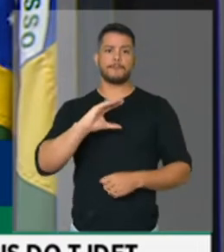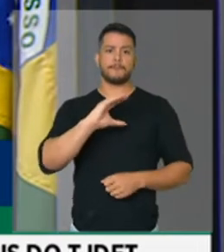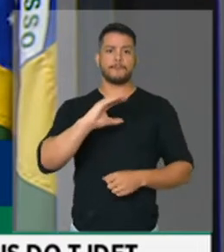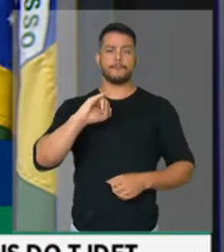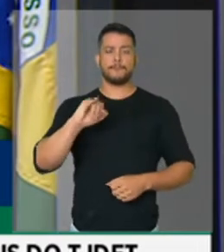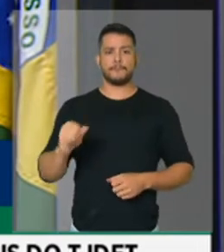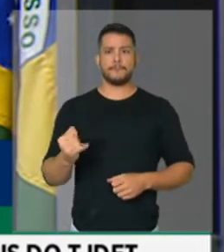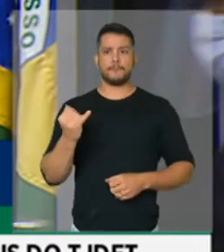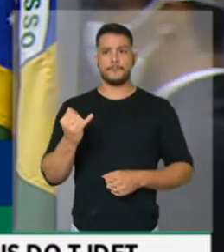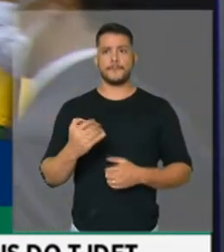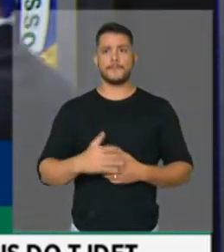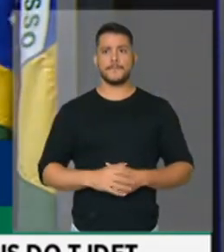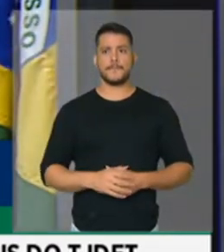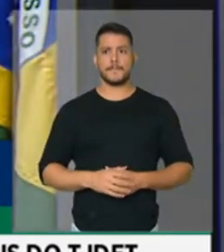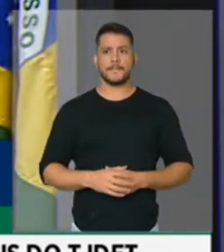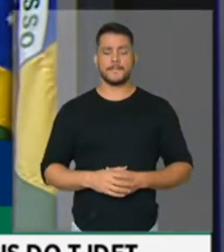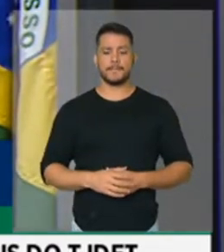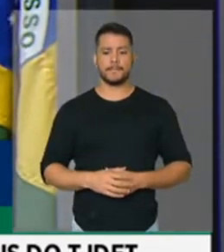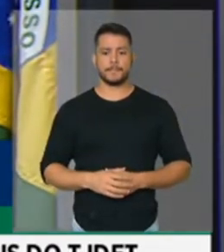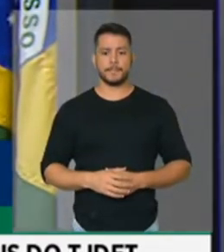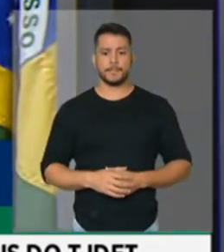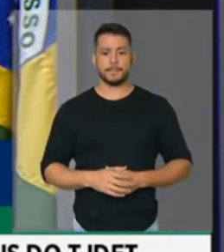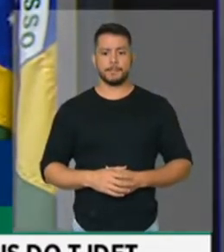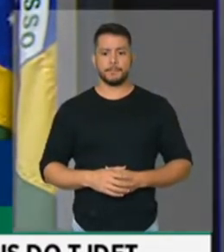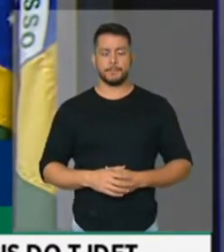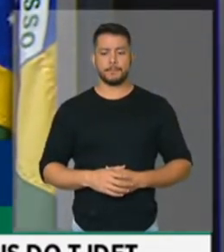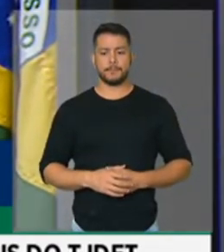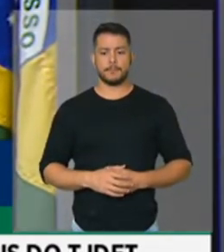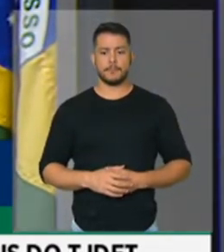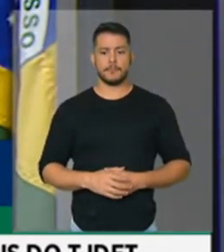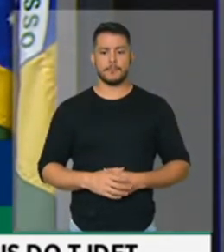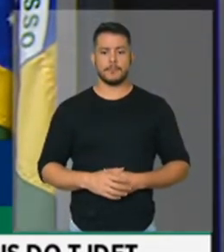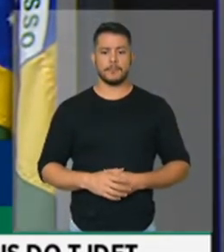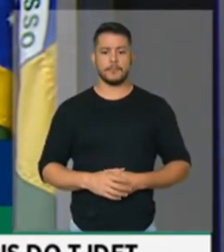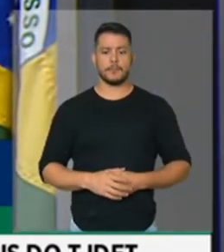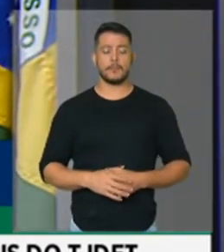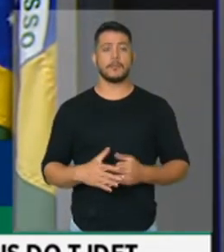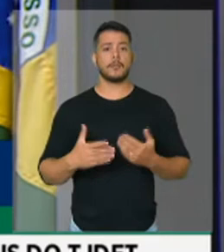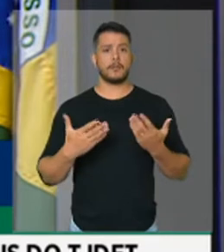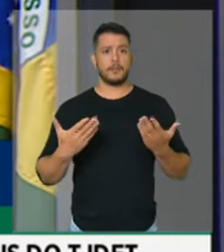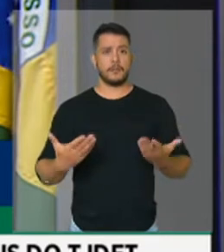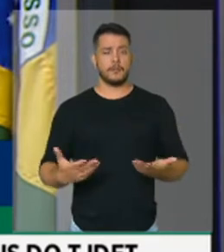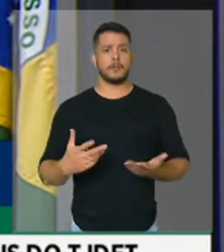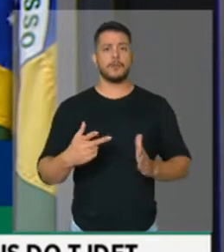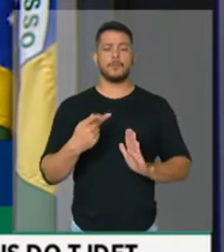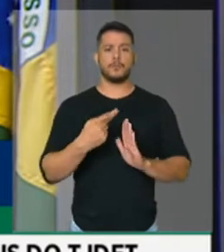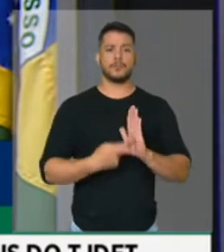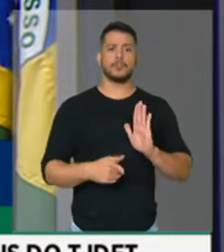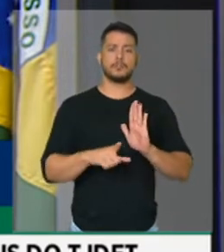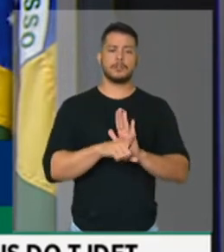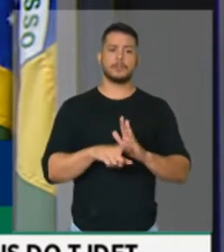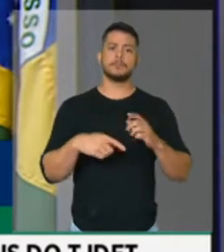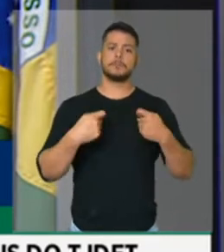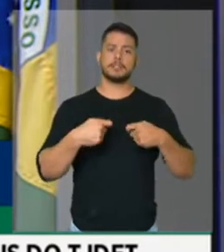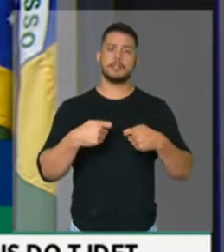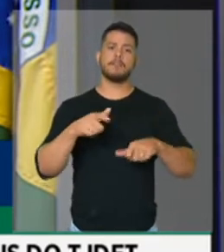análise de mérito e exame de constitucionalidade, juridicidade e técnica legislativa. Desde o início, o PL estava sujeito à apreciação de